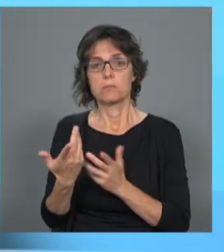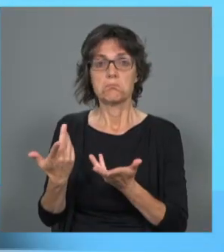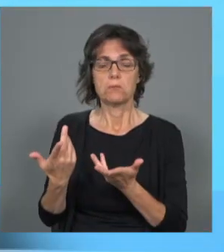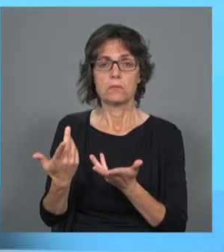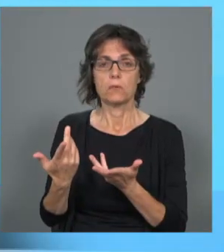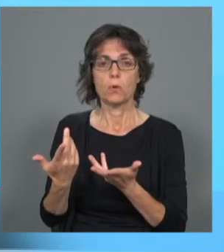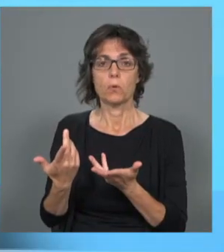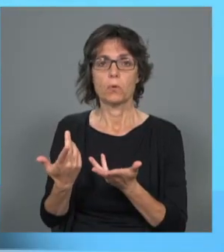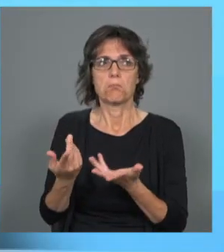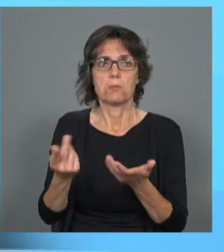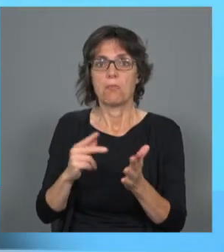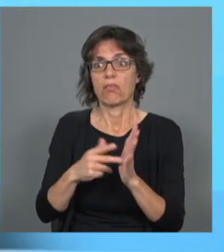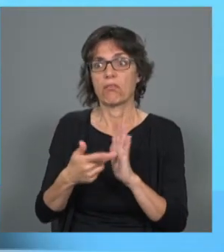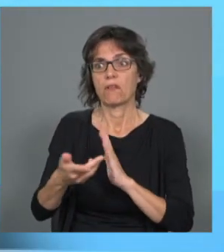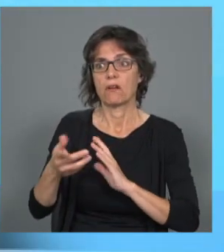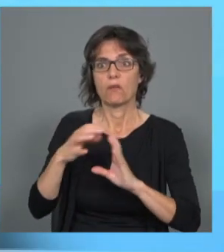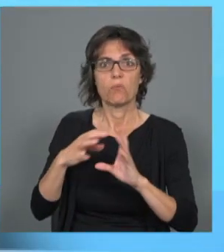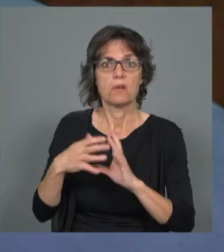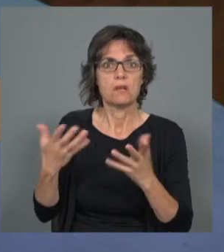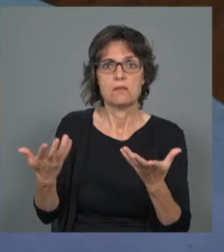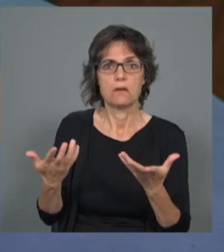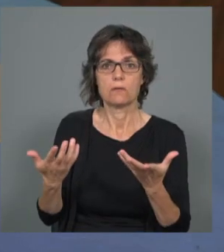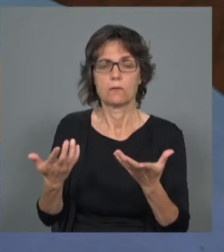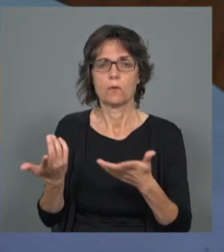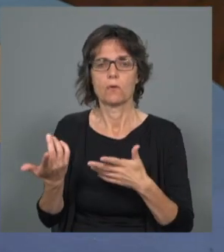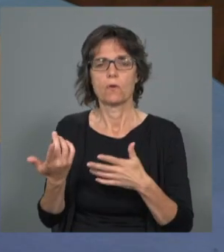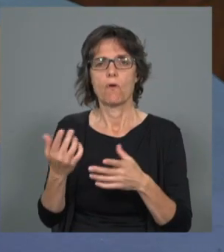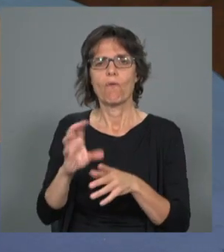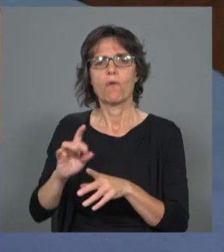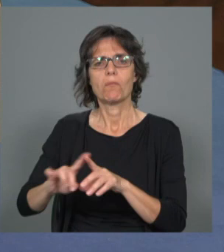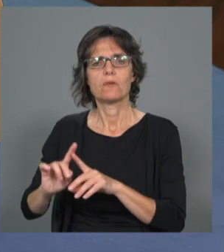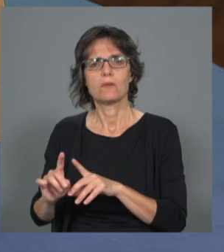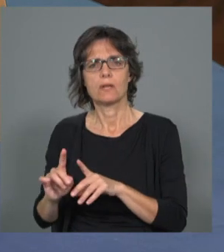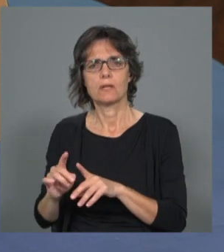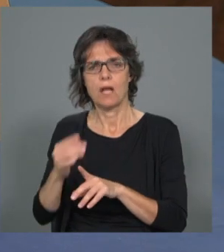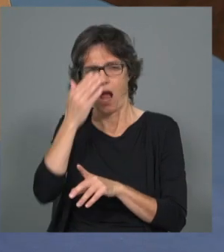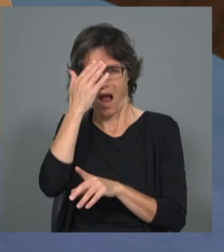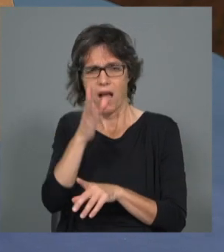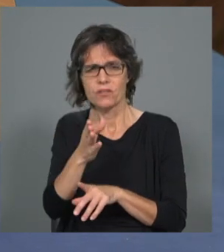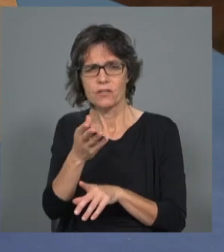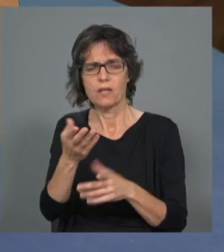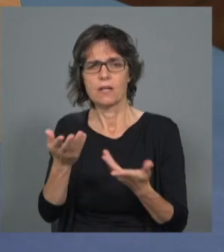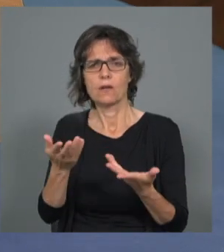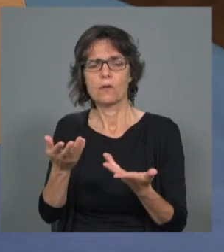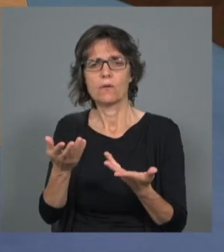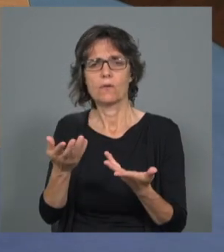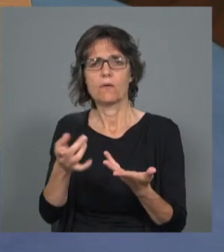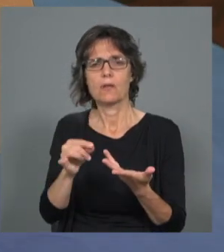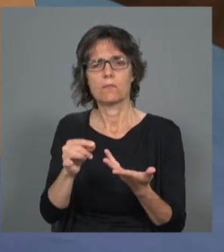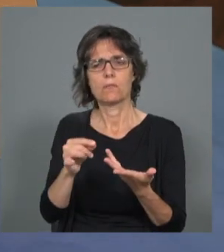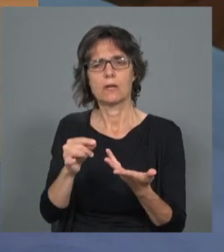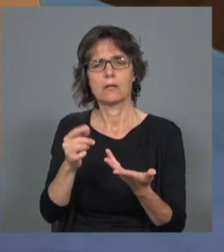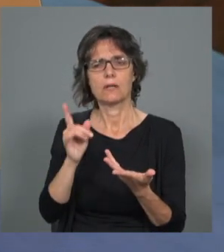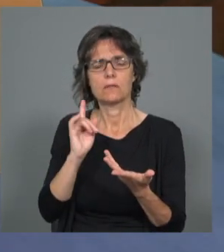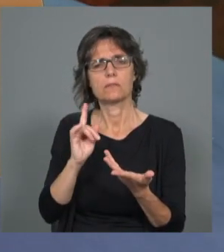renovamento das técnicas de o fazer, aprofundamentos diversos. É importante também haver esta